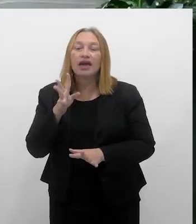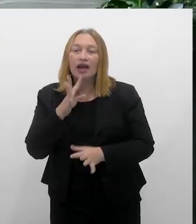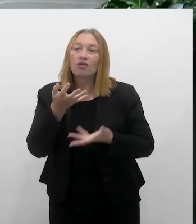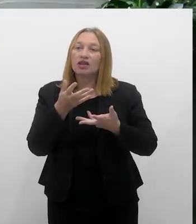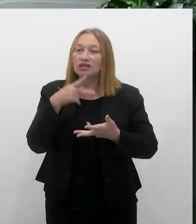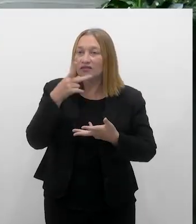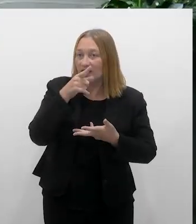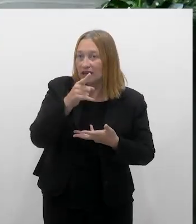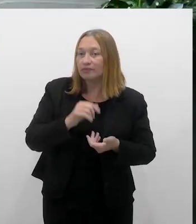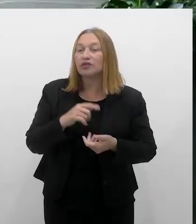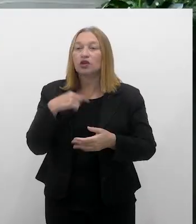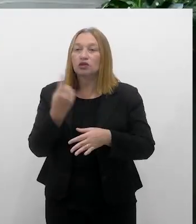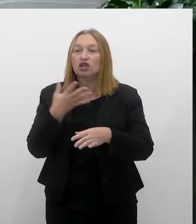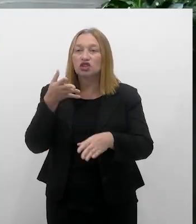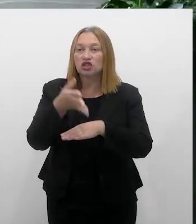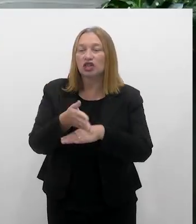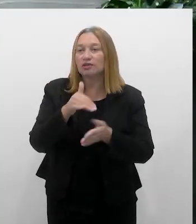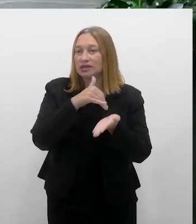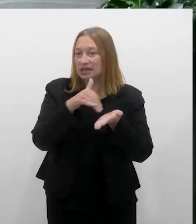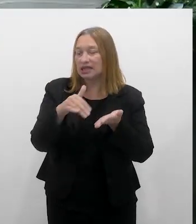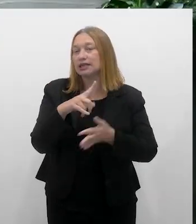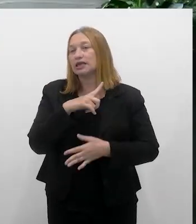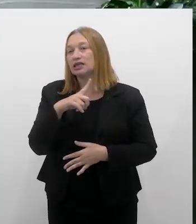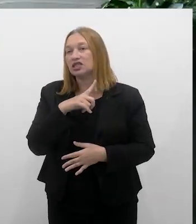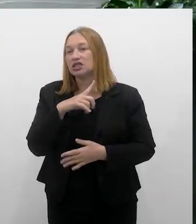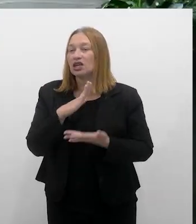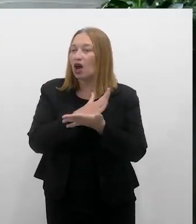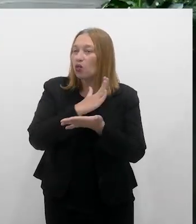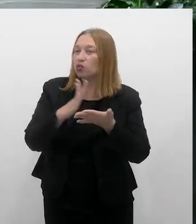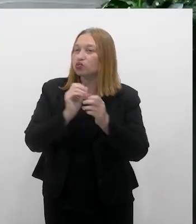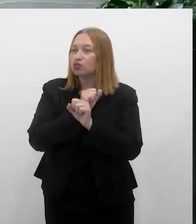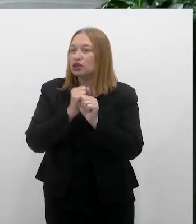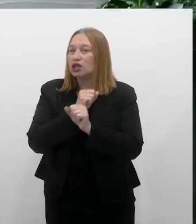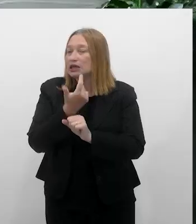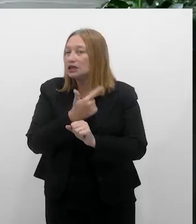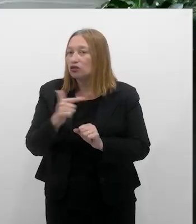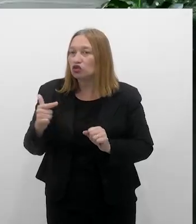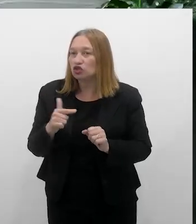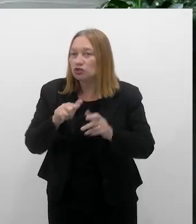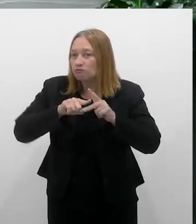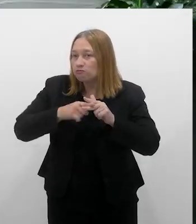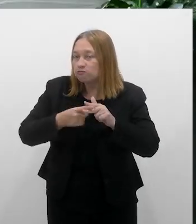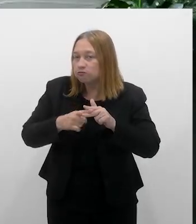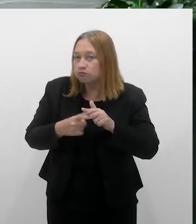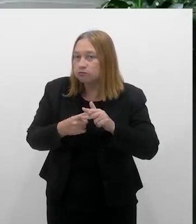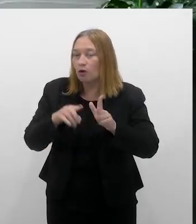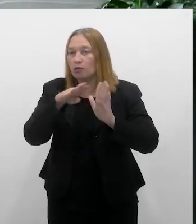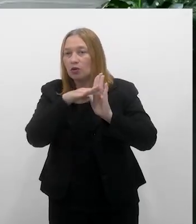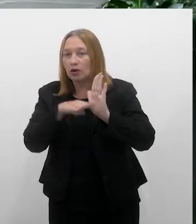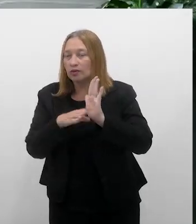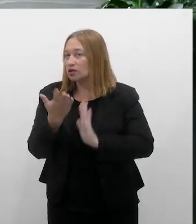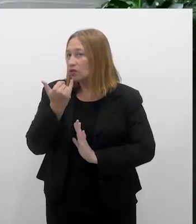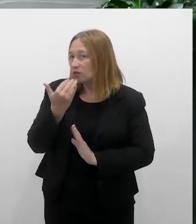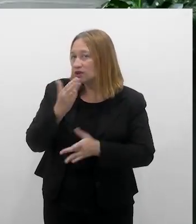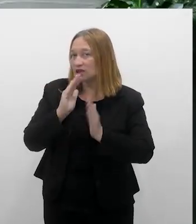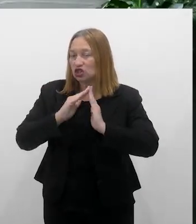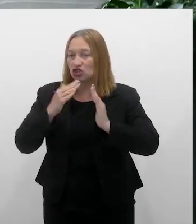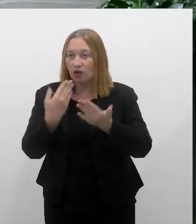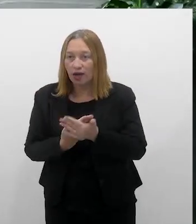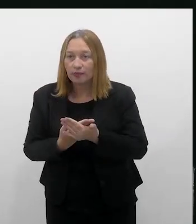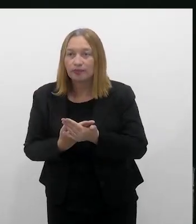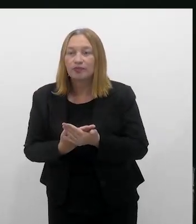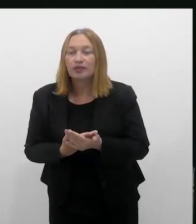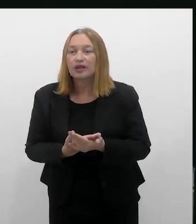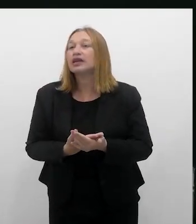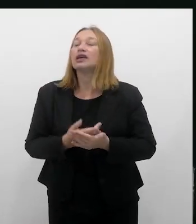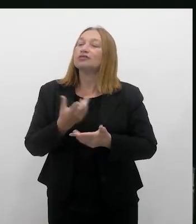muito bacana, eu queria que você falasse sobre isso. Quando nós chegamos à secretaria, tinha alguns anos que não havia nenhum reajuste no programa de